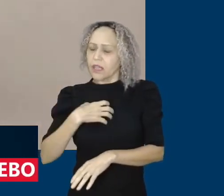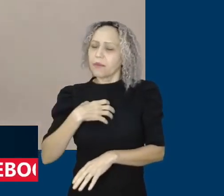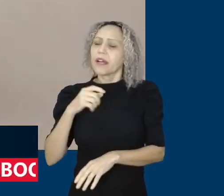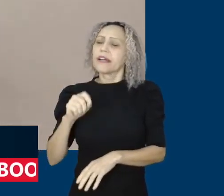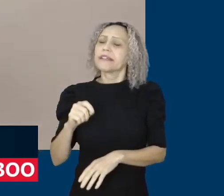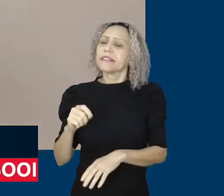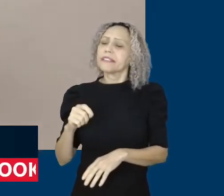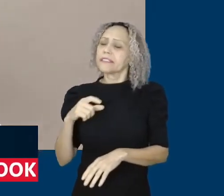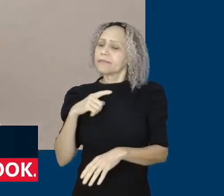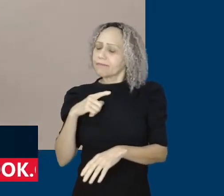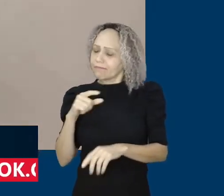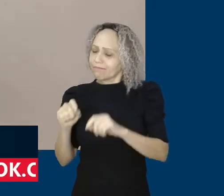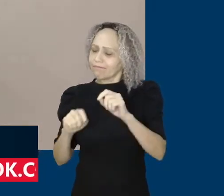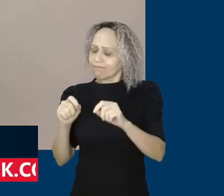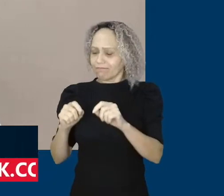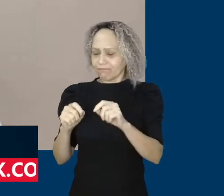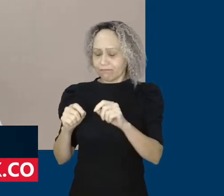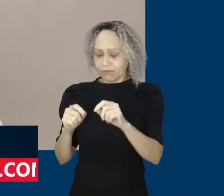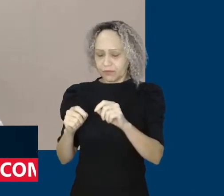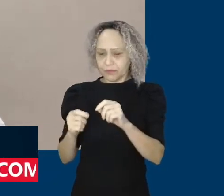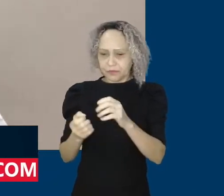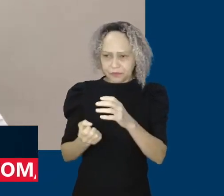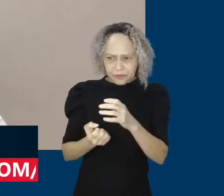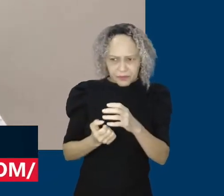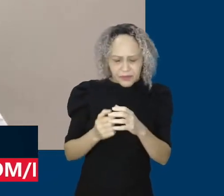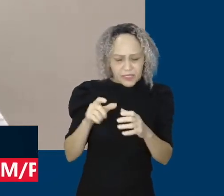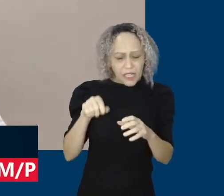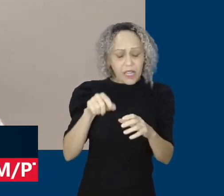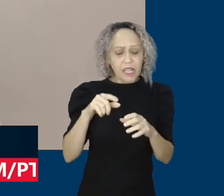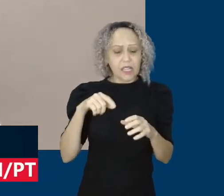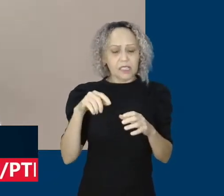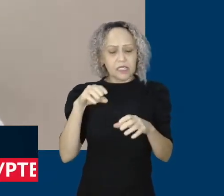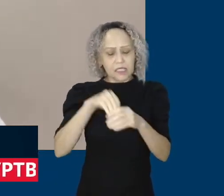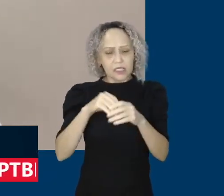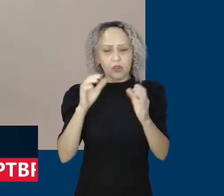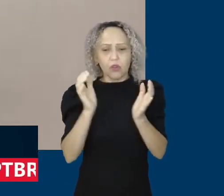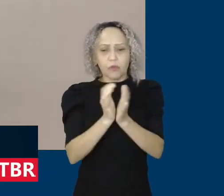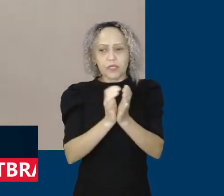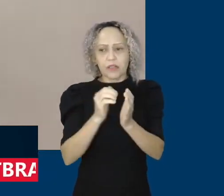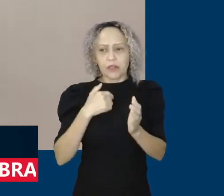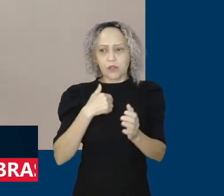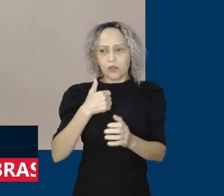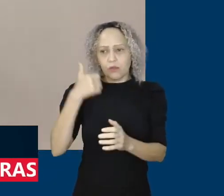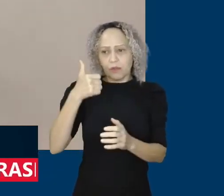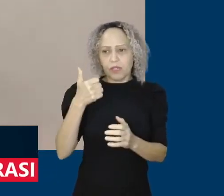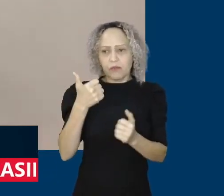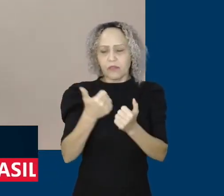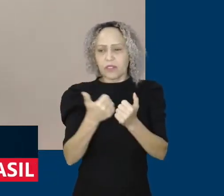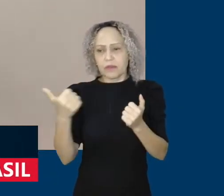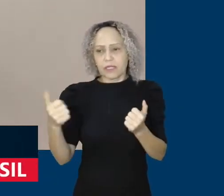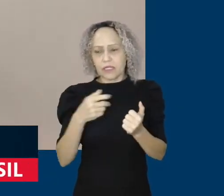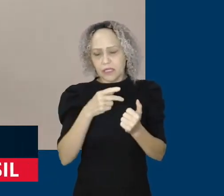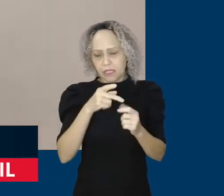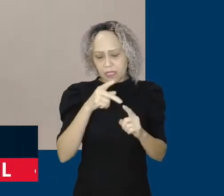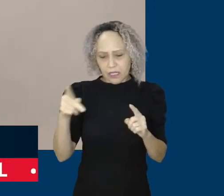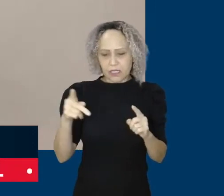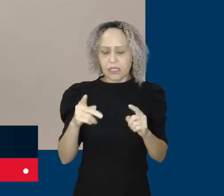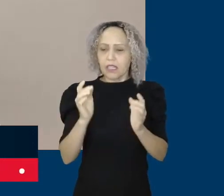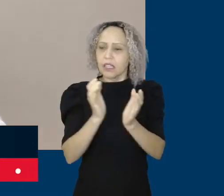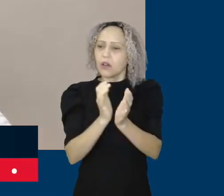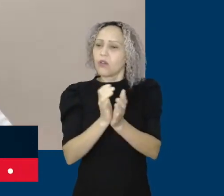deputado Arnaldo Jardim, eu sou o primeiro vice-presidente dessa comissão. Eu havia também, a nível da Comissão de Meio